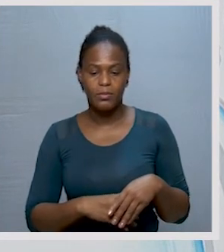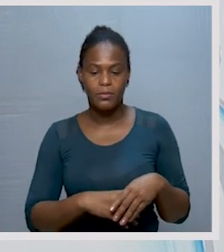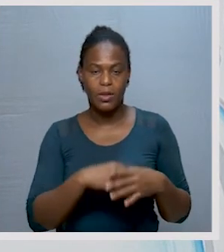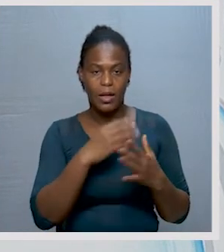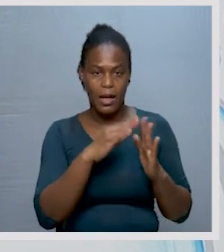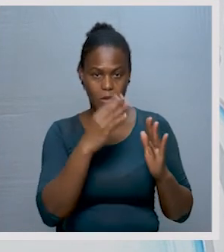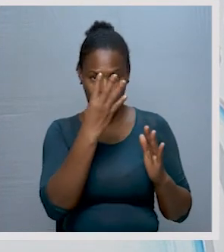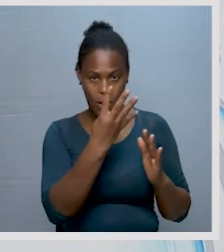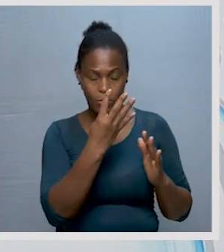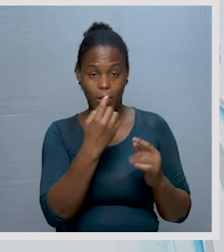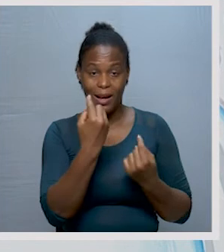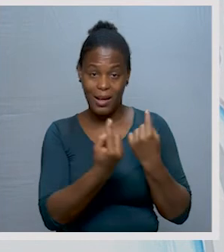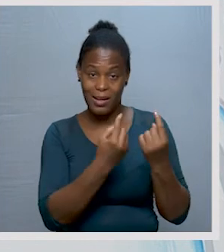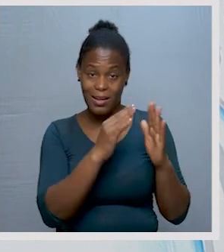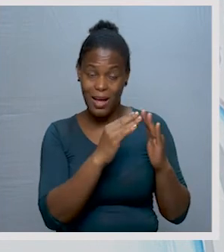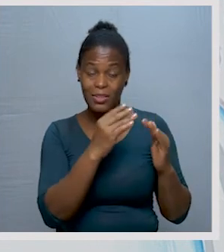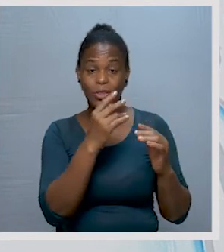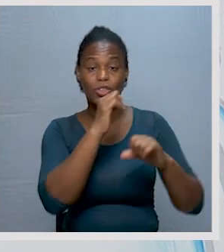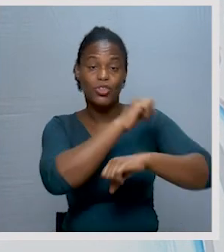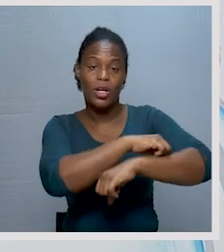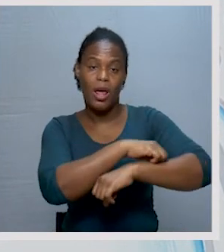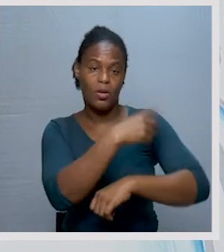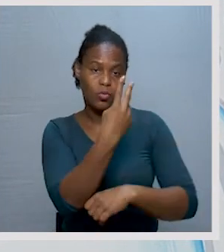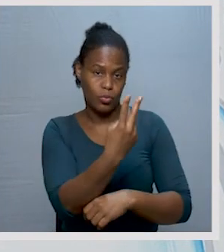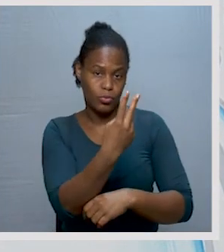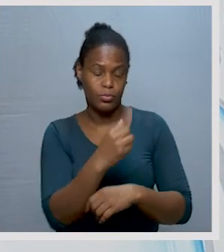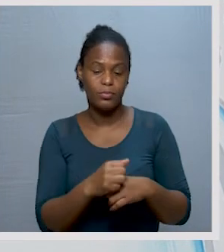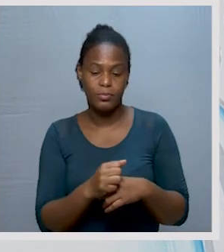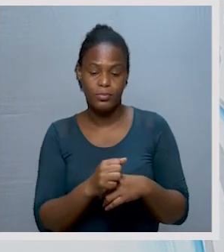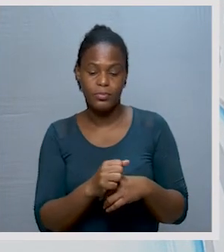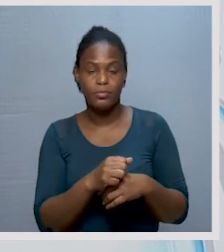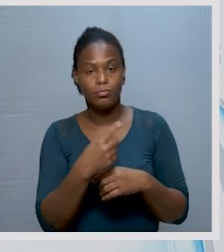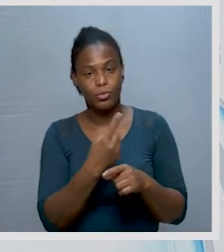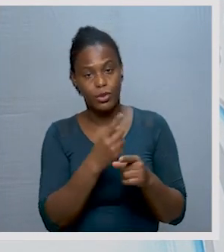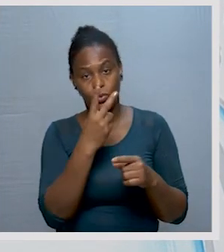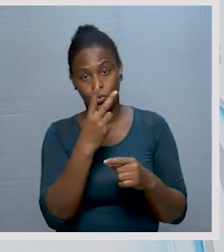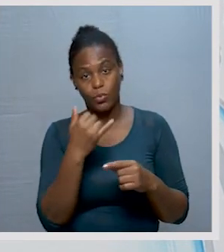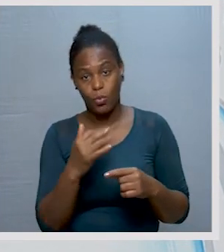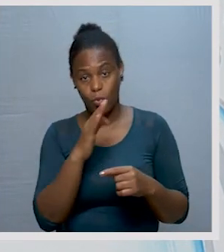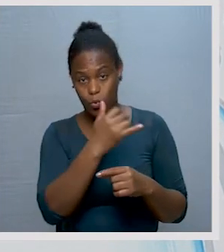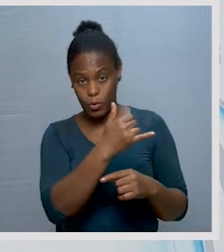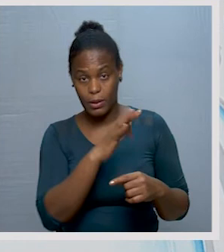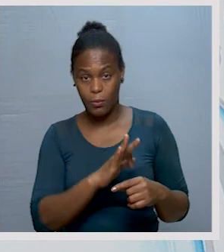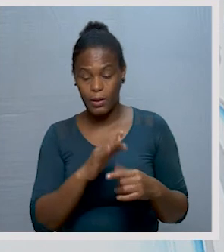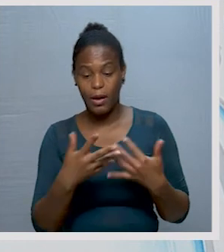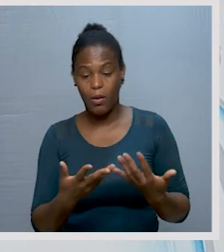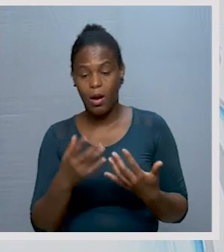4 casas e cada casa tem 2 janelas. Por isso 2, 4.